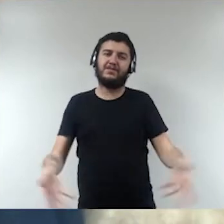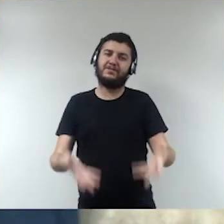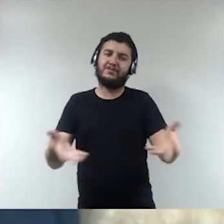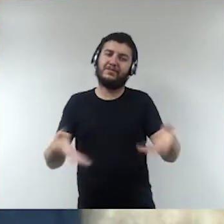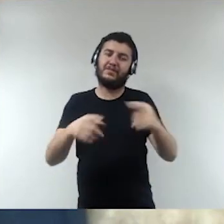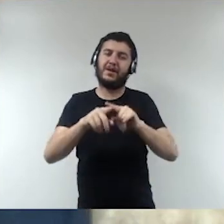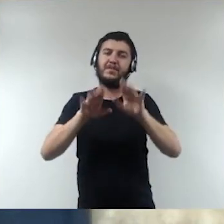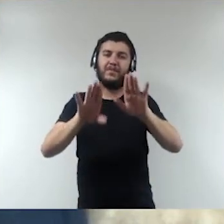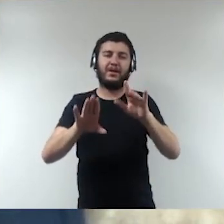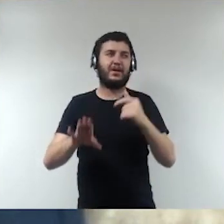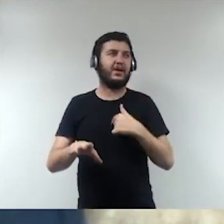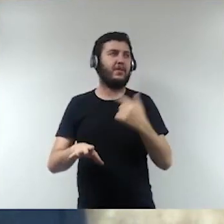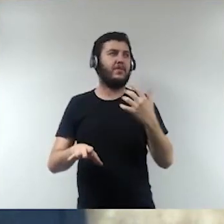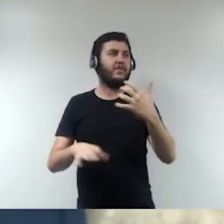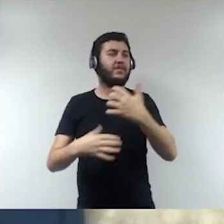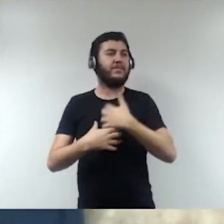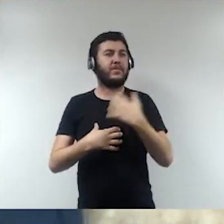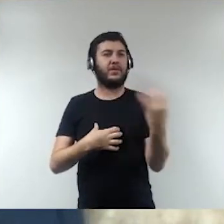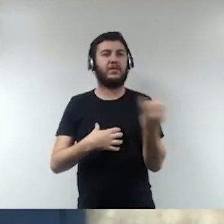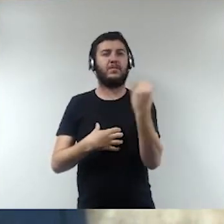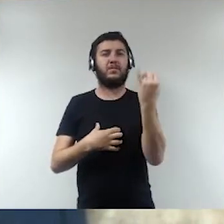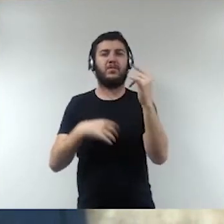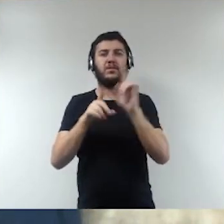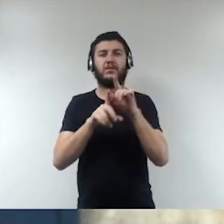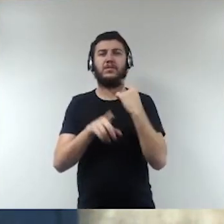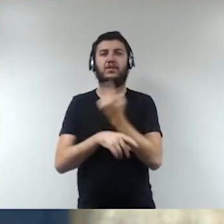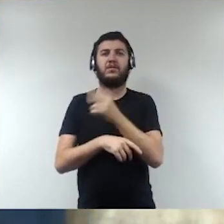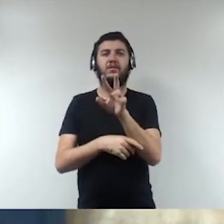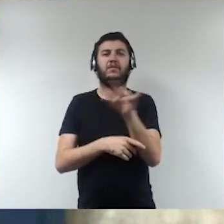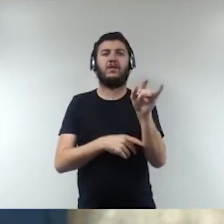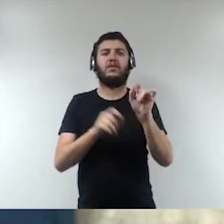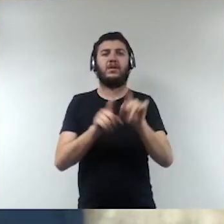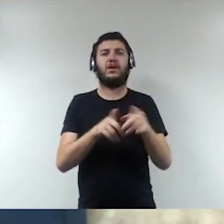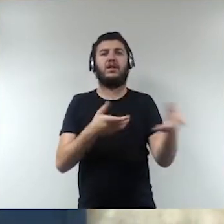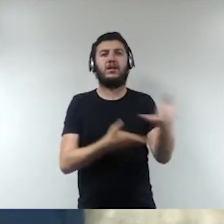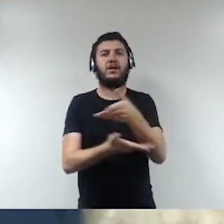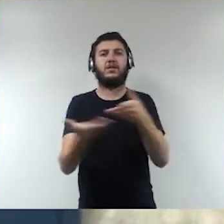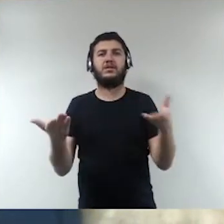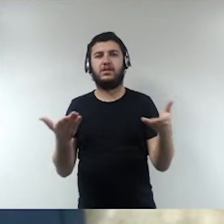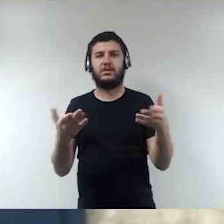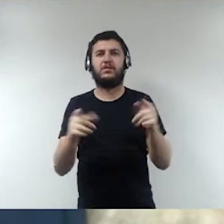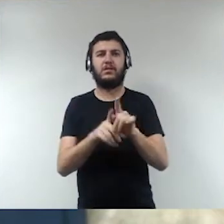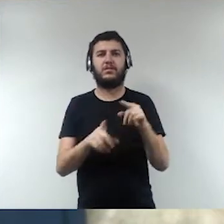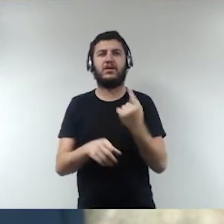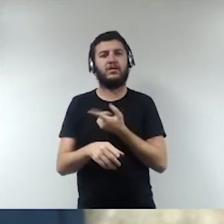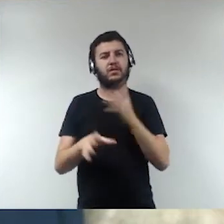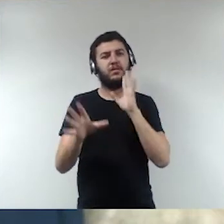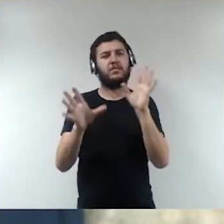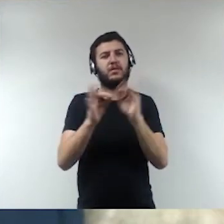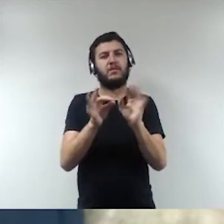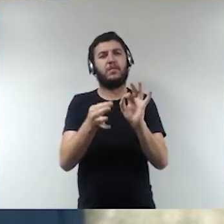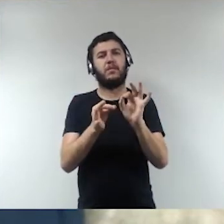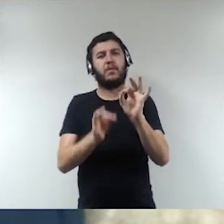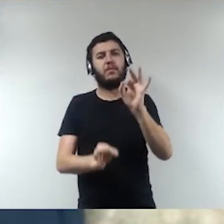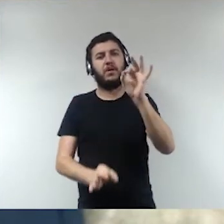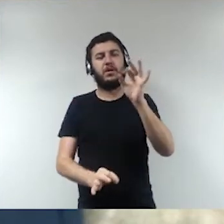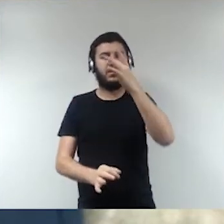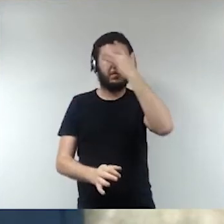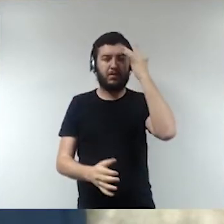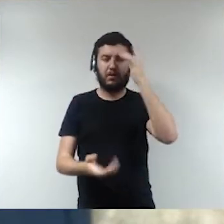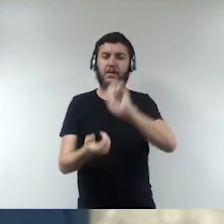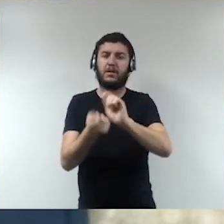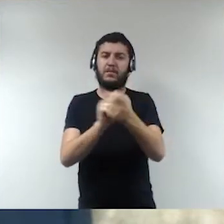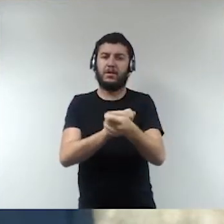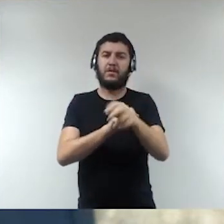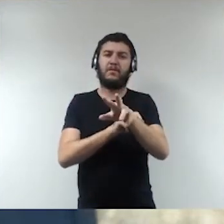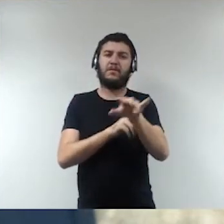eu acho importante que a gente possa ter realmente uma fase de transição mais longa, uma fase onde todos possam realmente se adaptar, para que